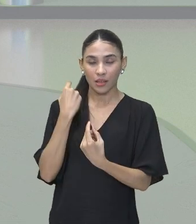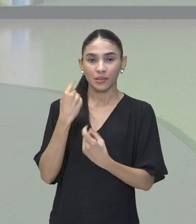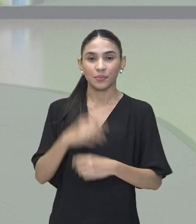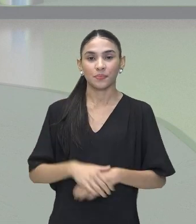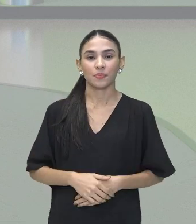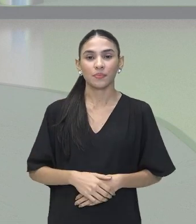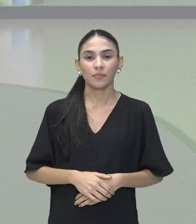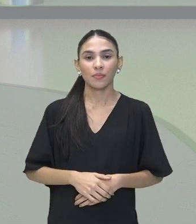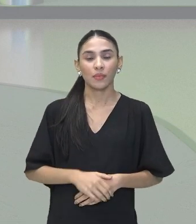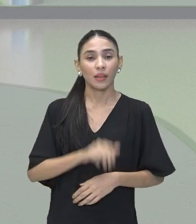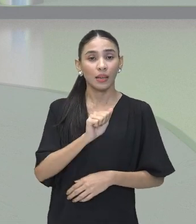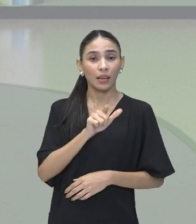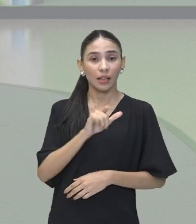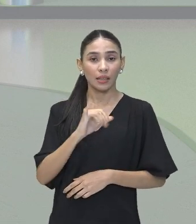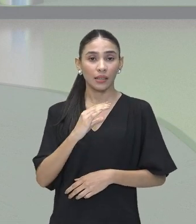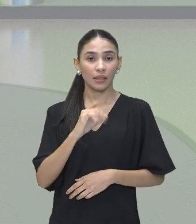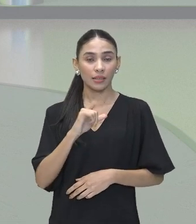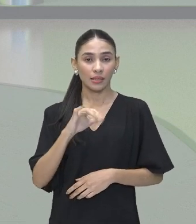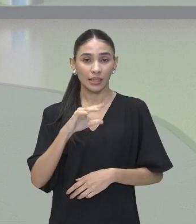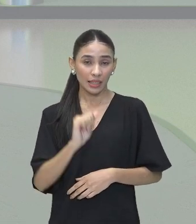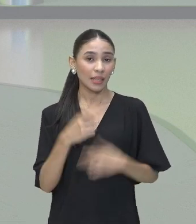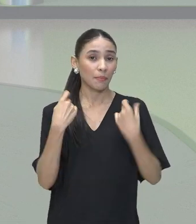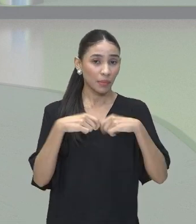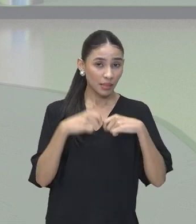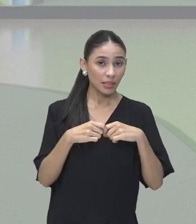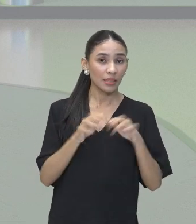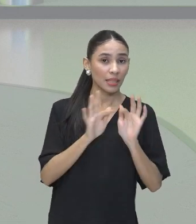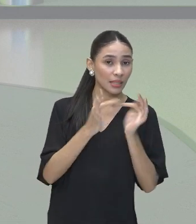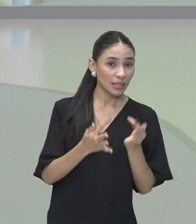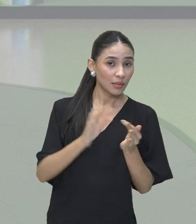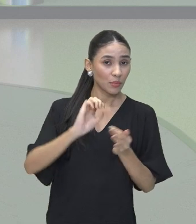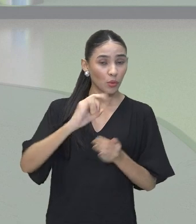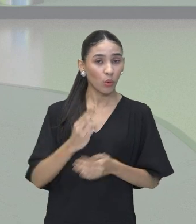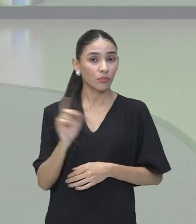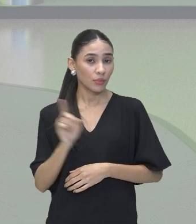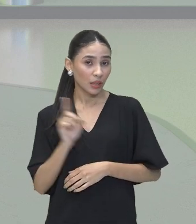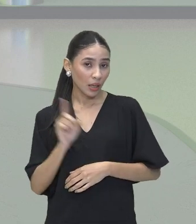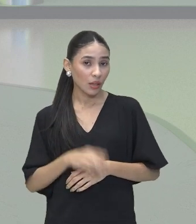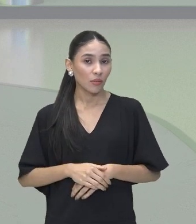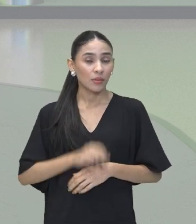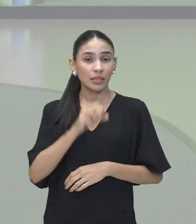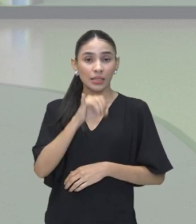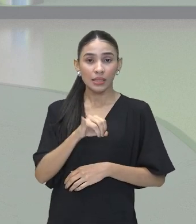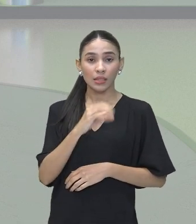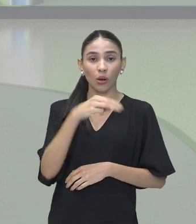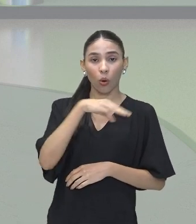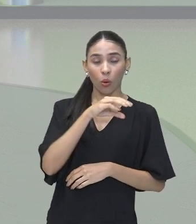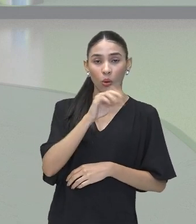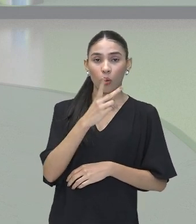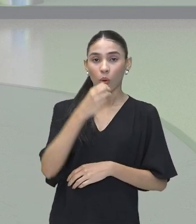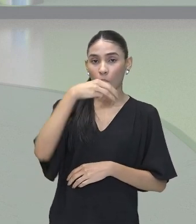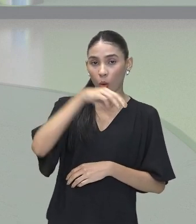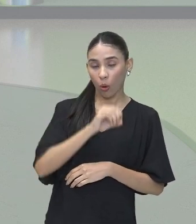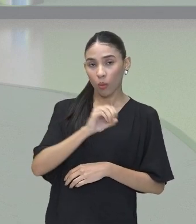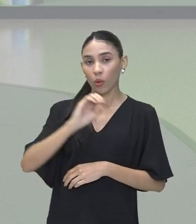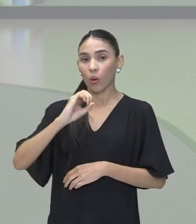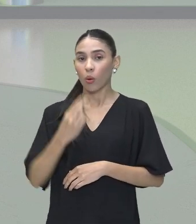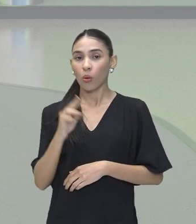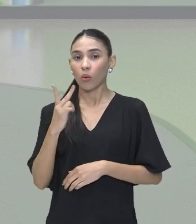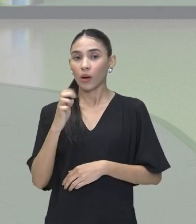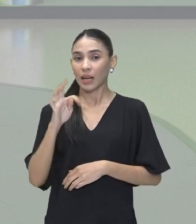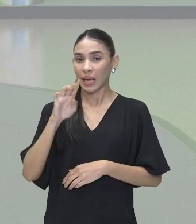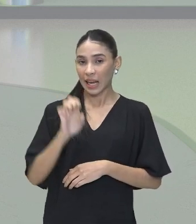As alicíclicas não, a gente precisa dizer se é saturada ou insaturada, se é homocíclica ou heterocíclica. Aqui